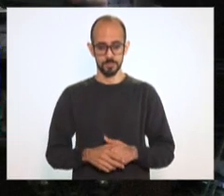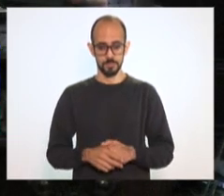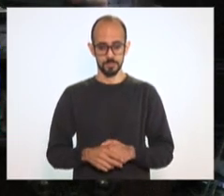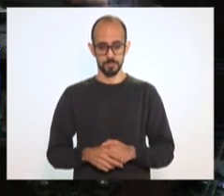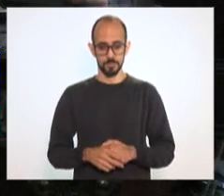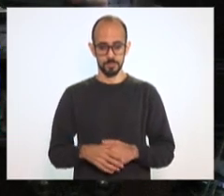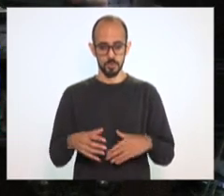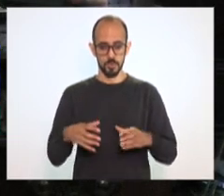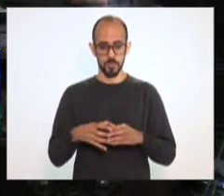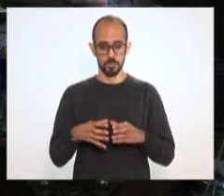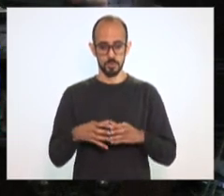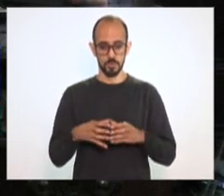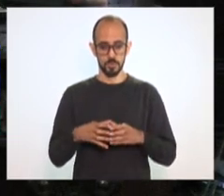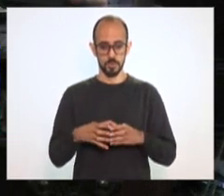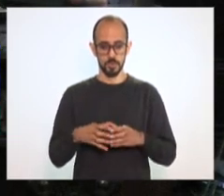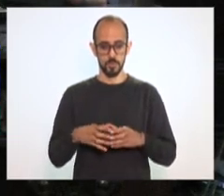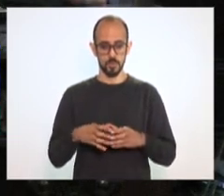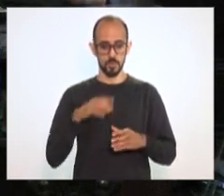direitos humanos deputada dane